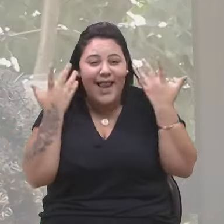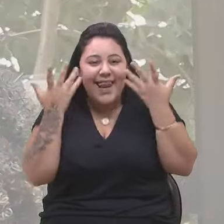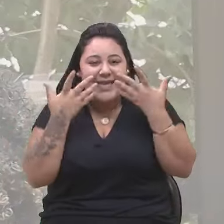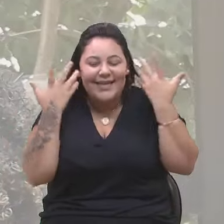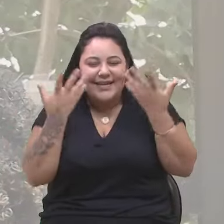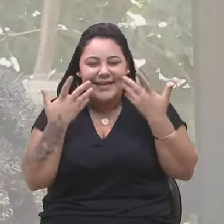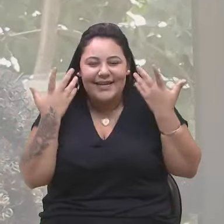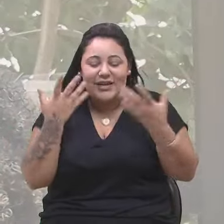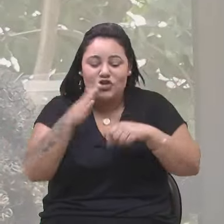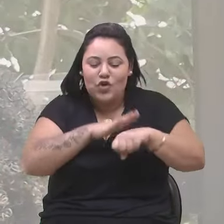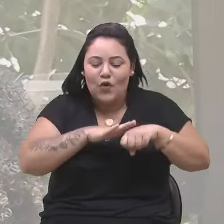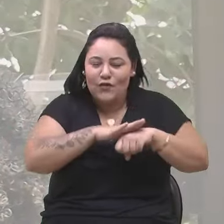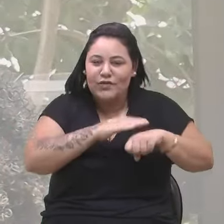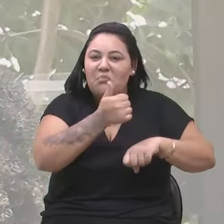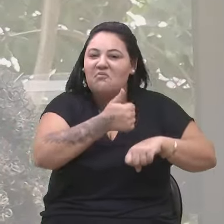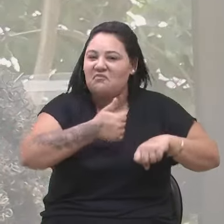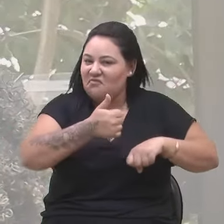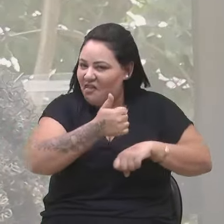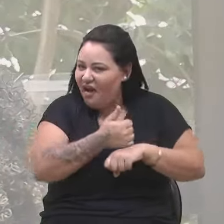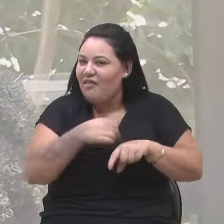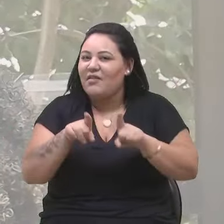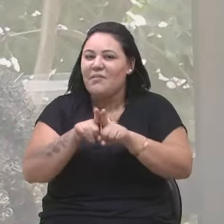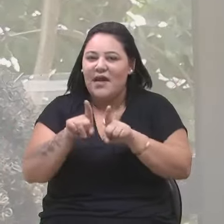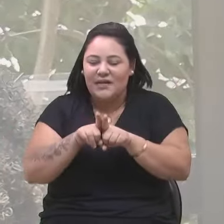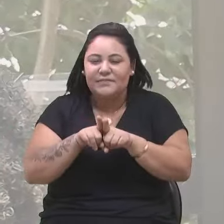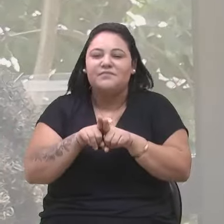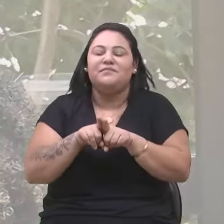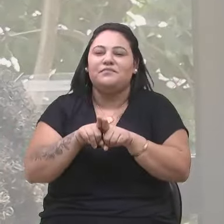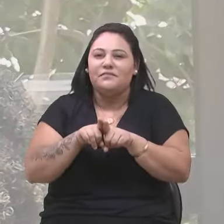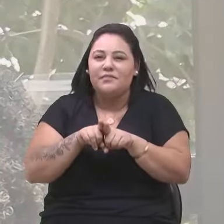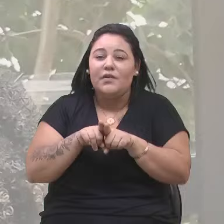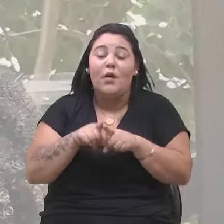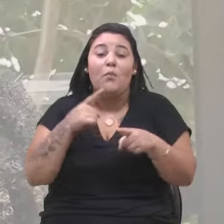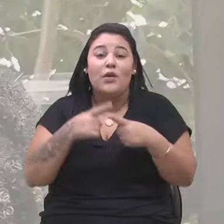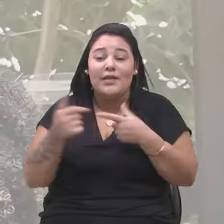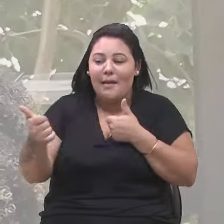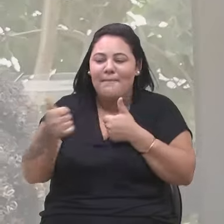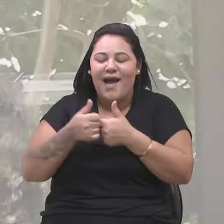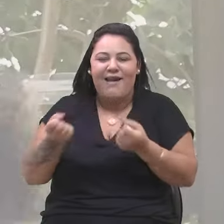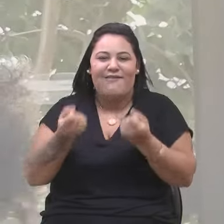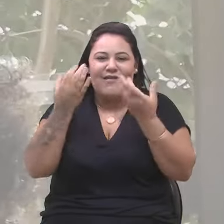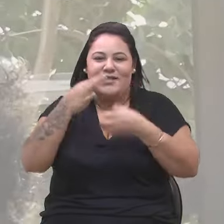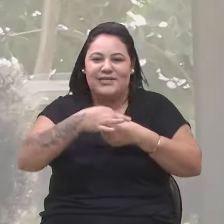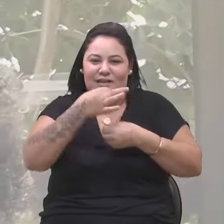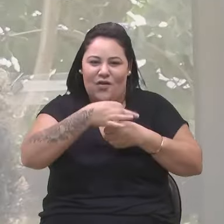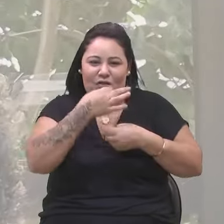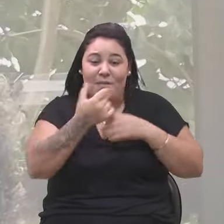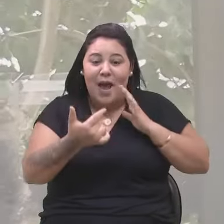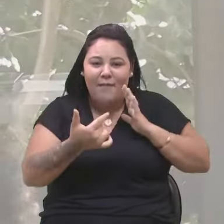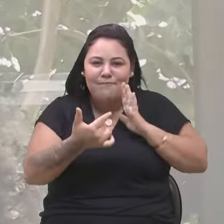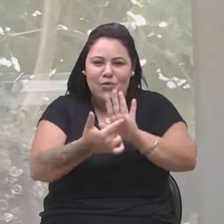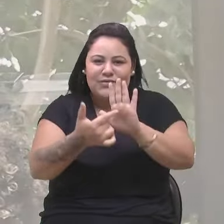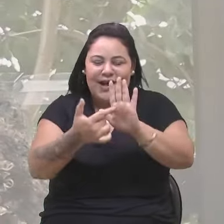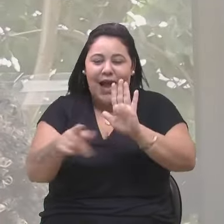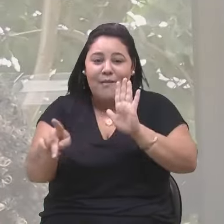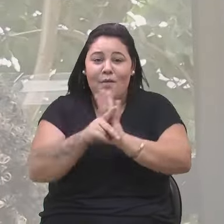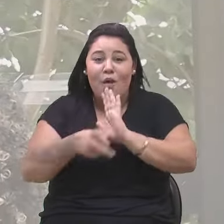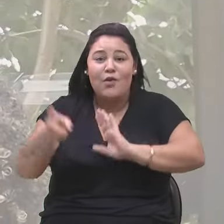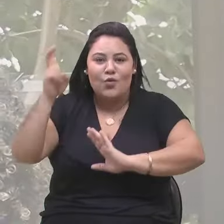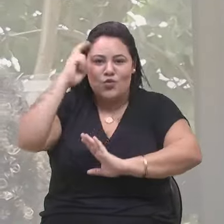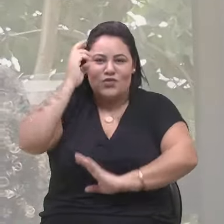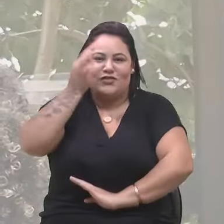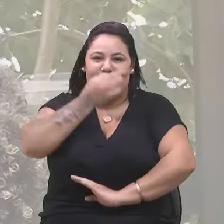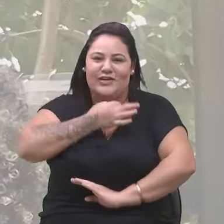deles, alegria poder vir expor na Festa da Uva e trazer a cultura que é a cidade de Caxia do Sul,